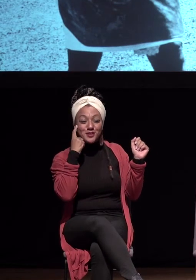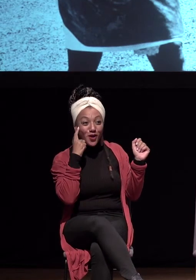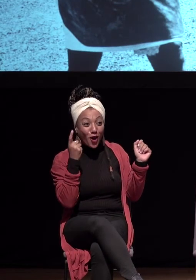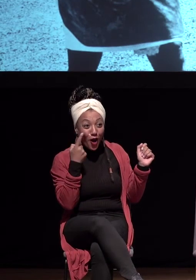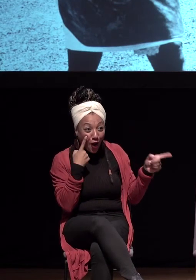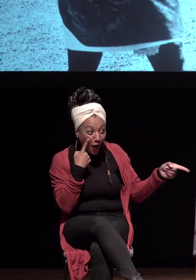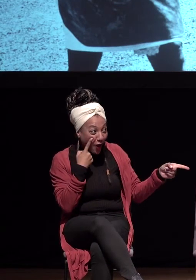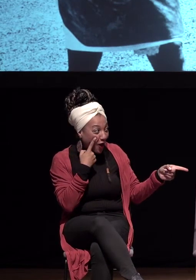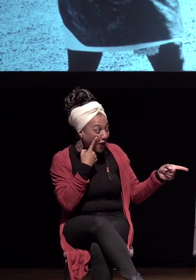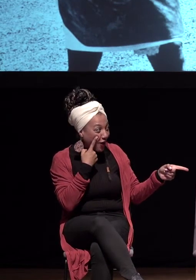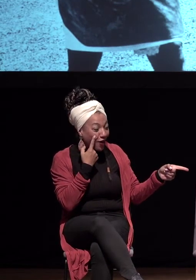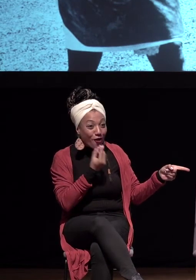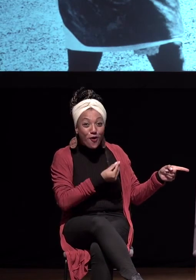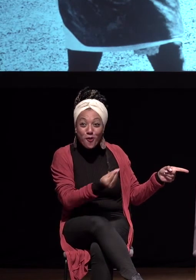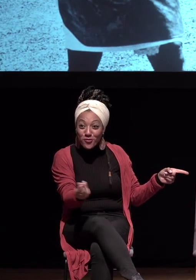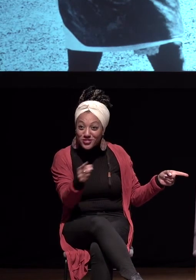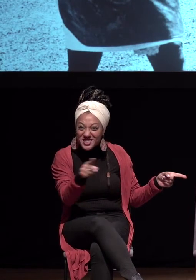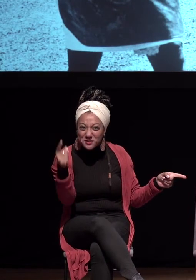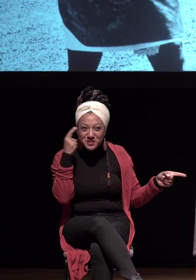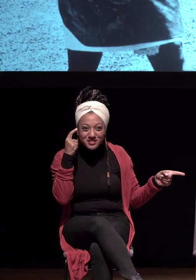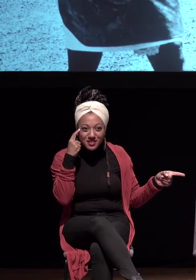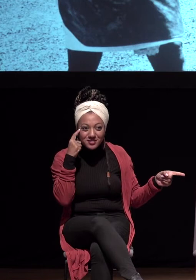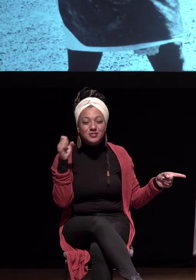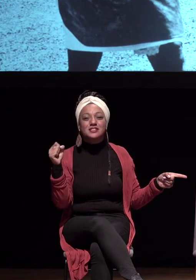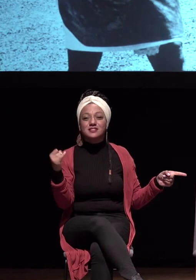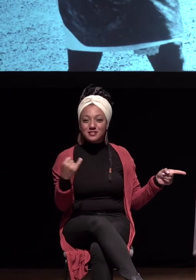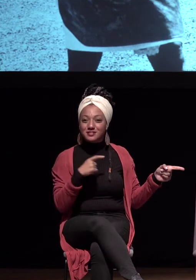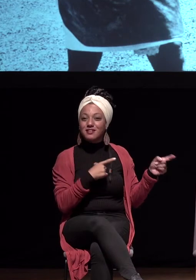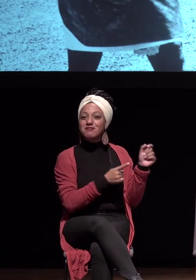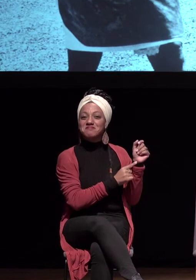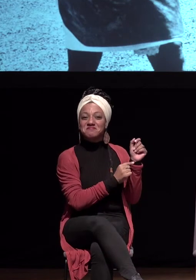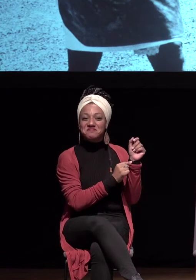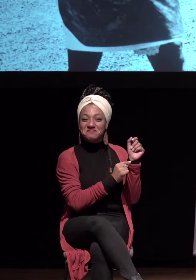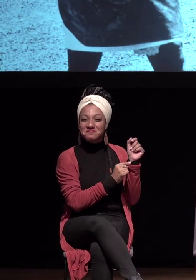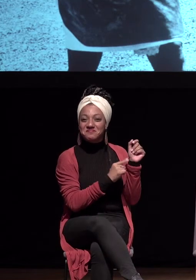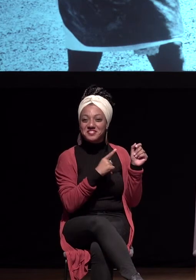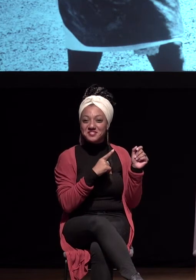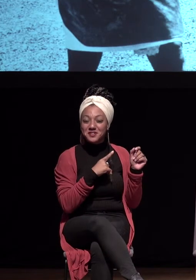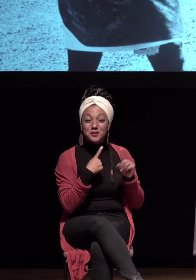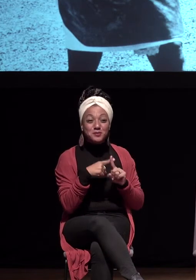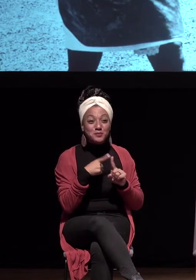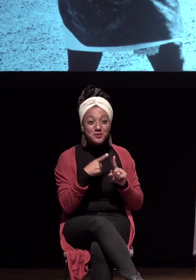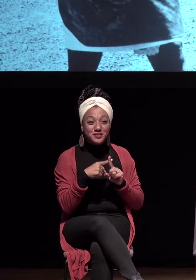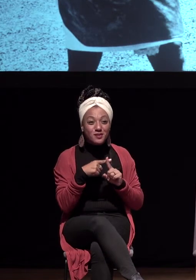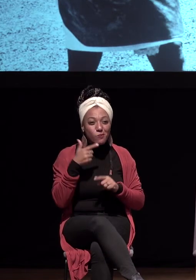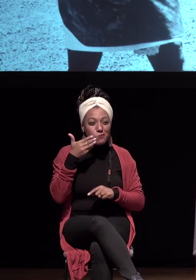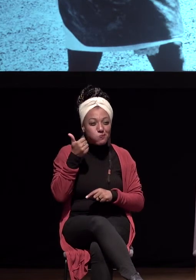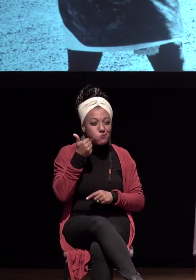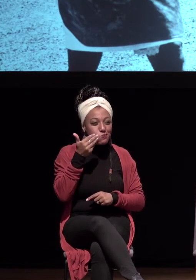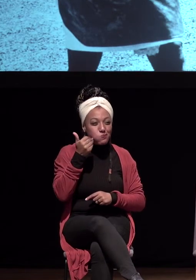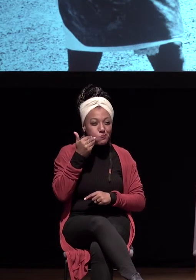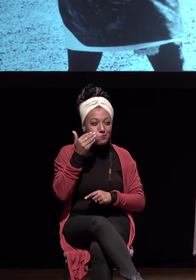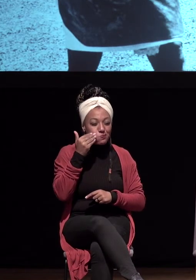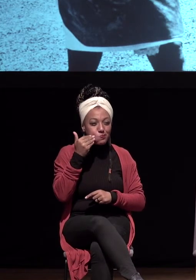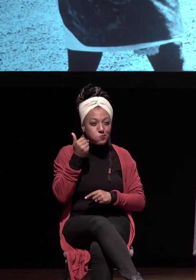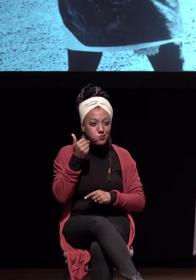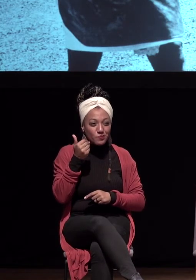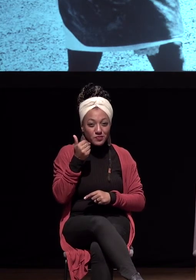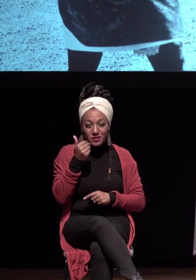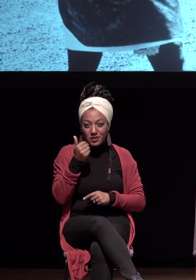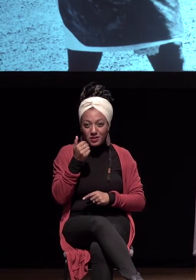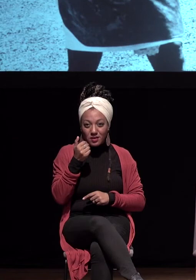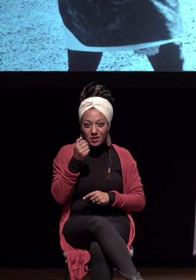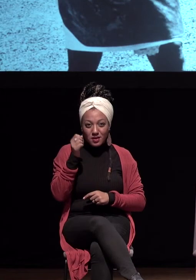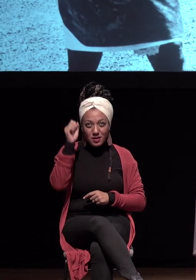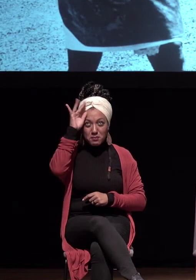aqui. Quê? Como assim? Alguém pensou nisso? Sim, pensou nisso. O nosso repertório de vida faz um monte de caixinha